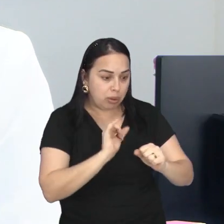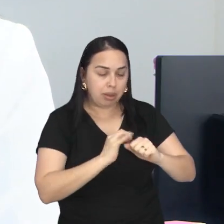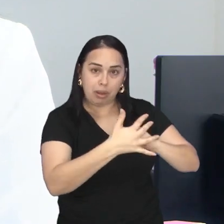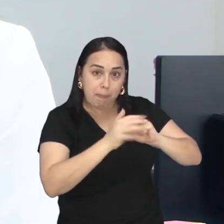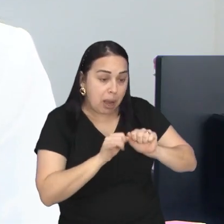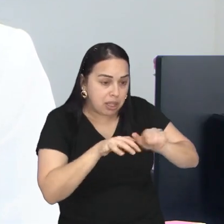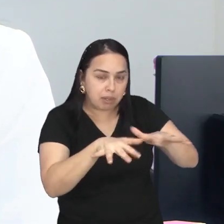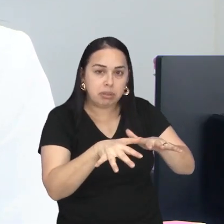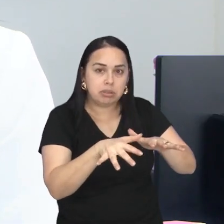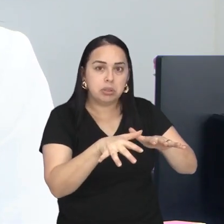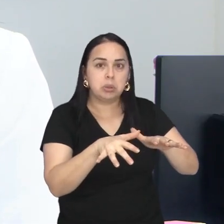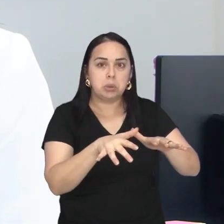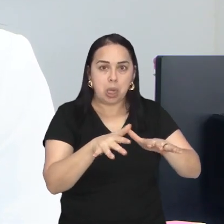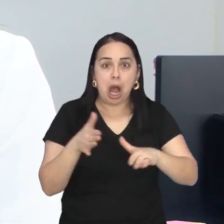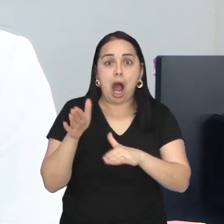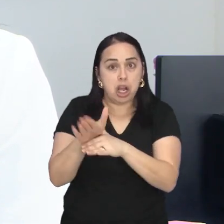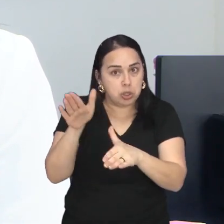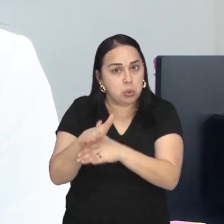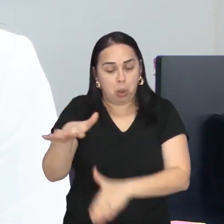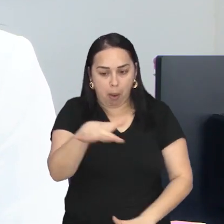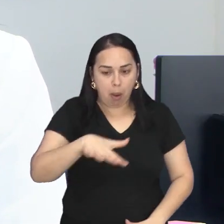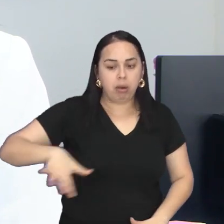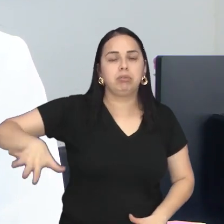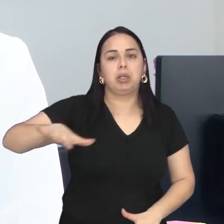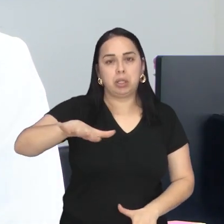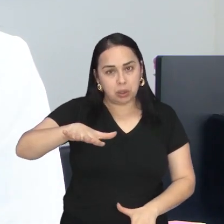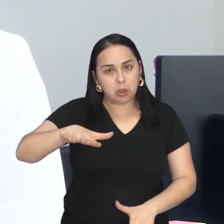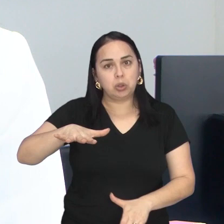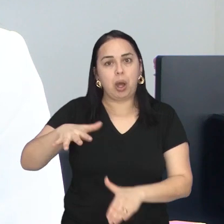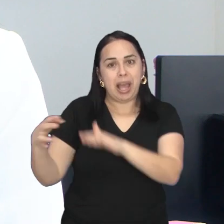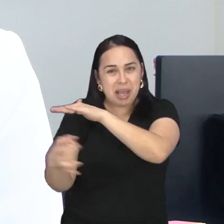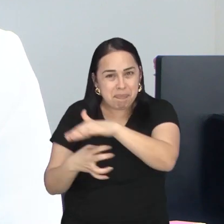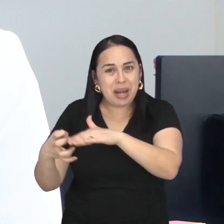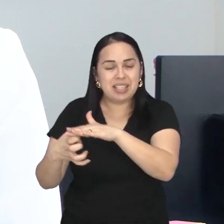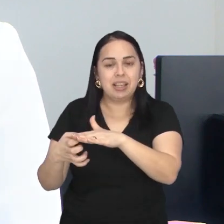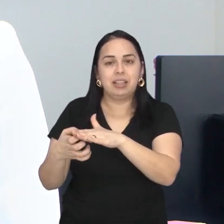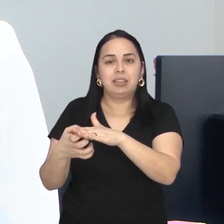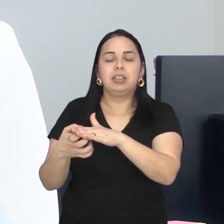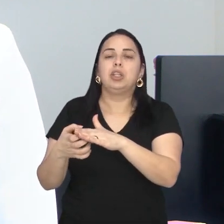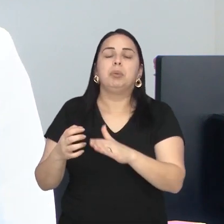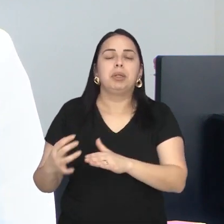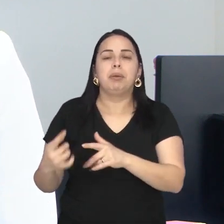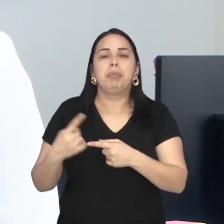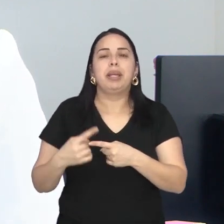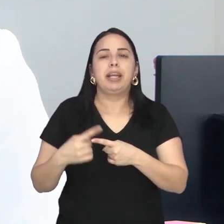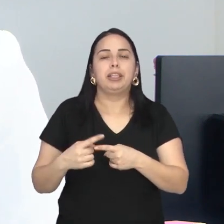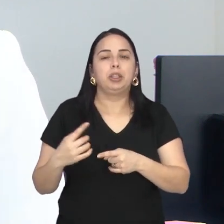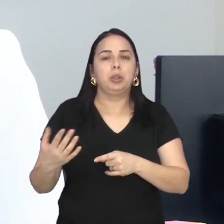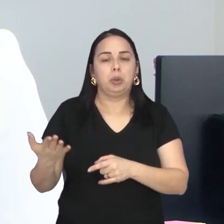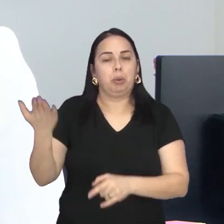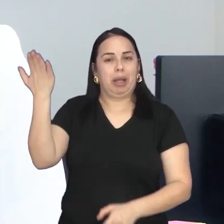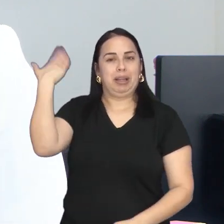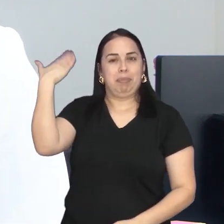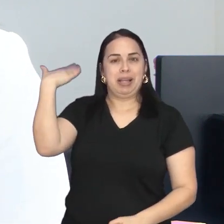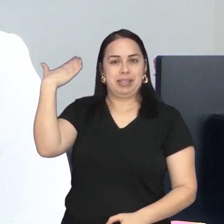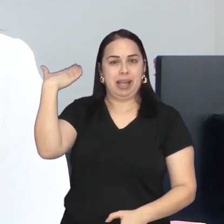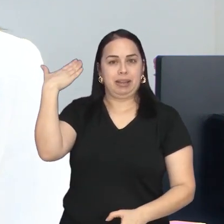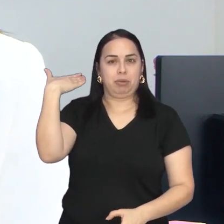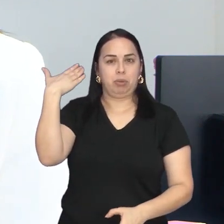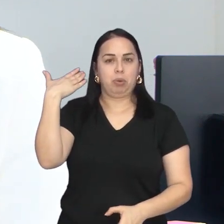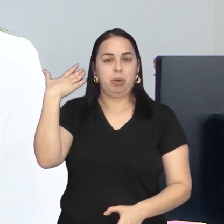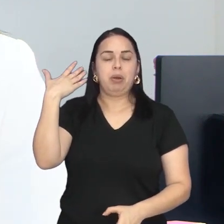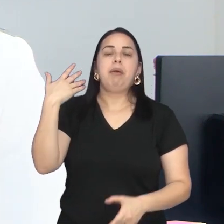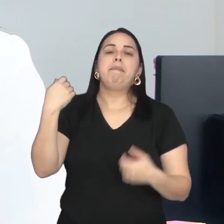a pandemia ela movimentou muito o mercado pet é porque tudo que o a gente